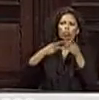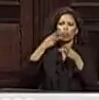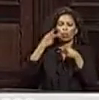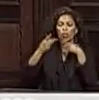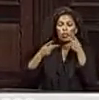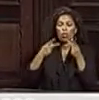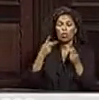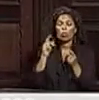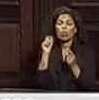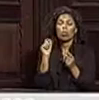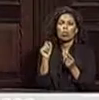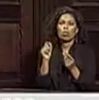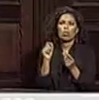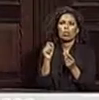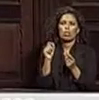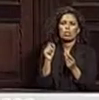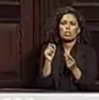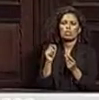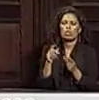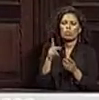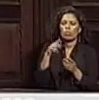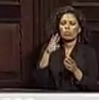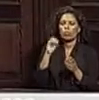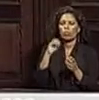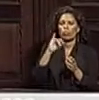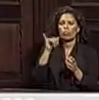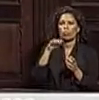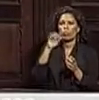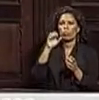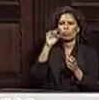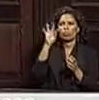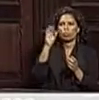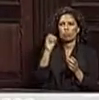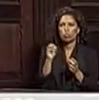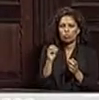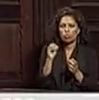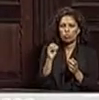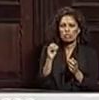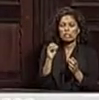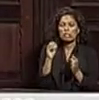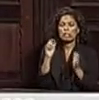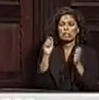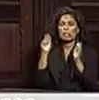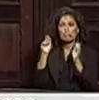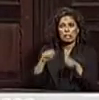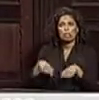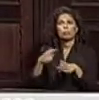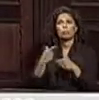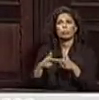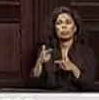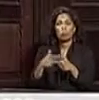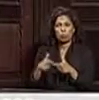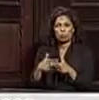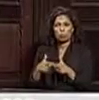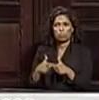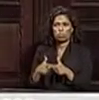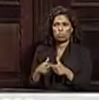prejuízo para o país só poderia ser aprovado e ter o voto